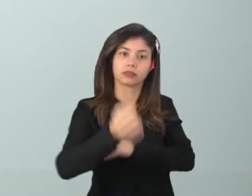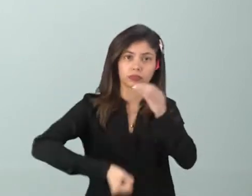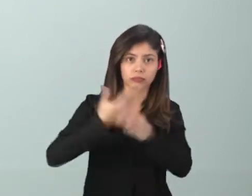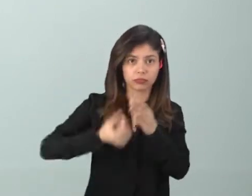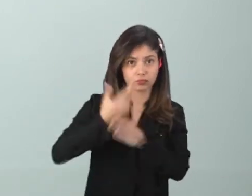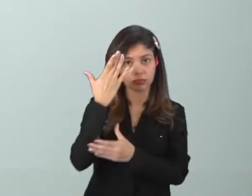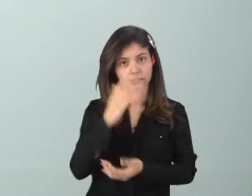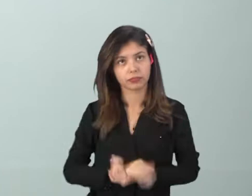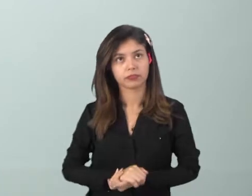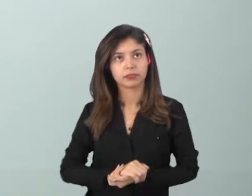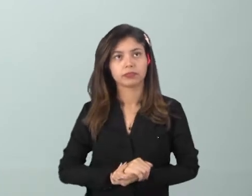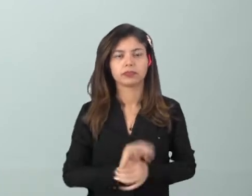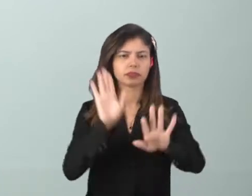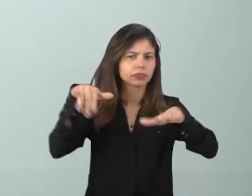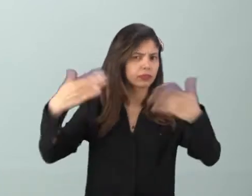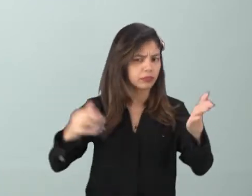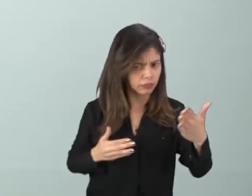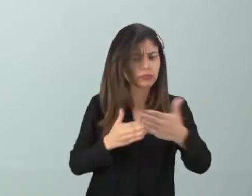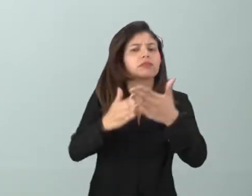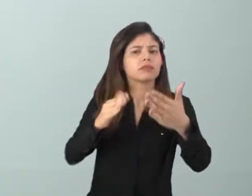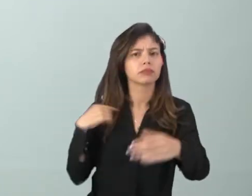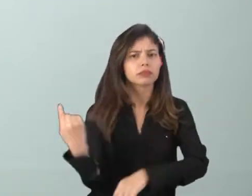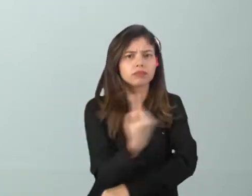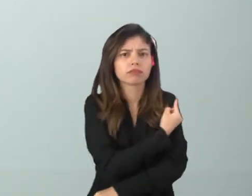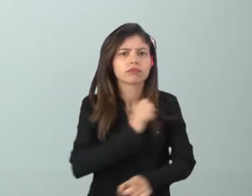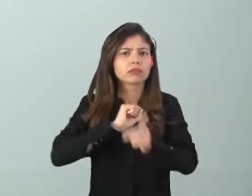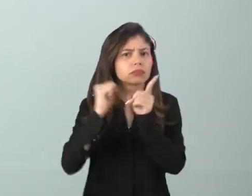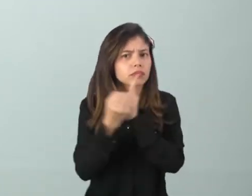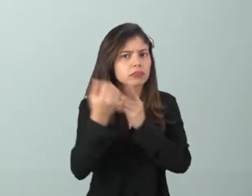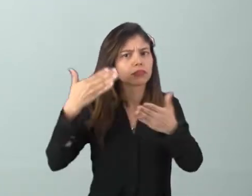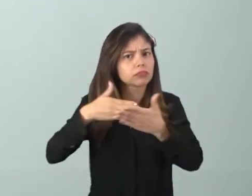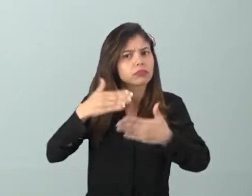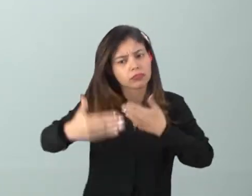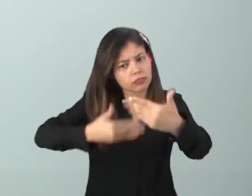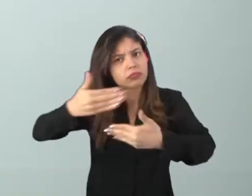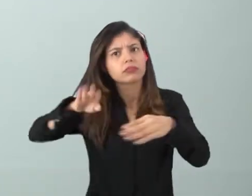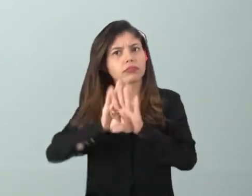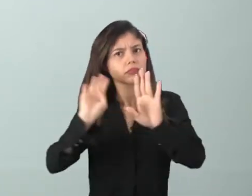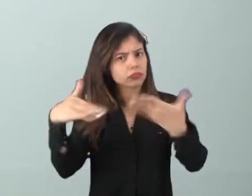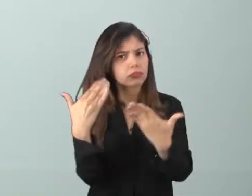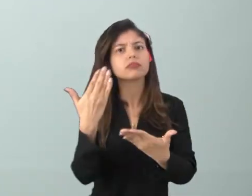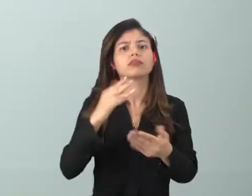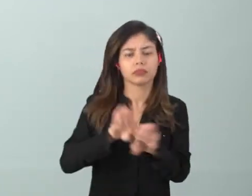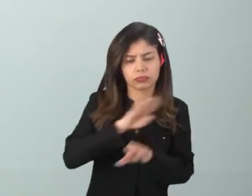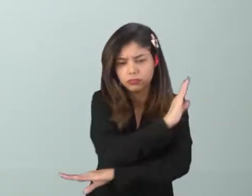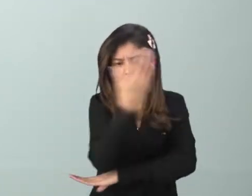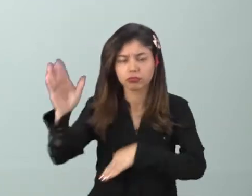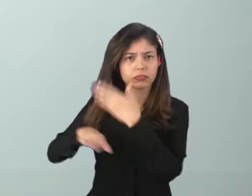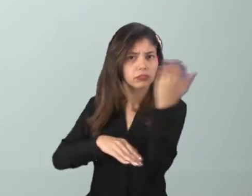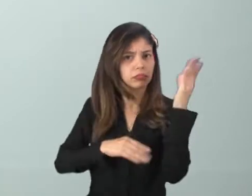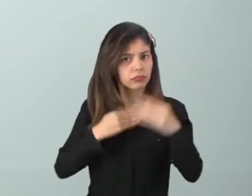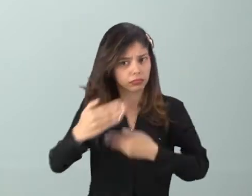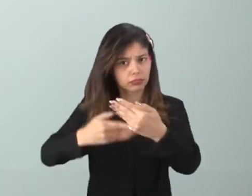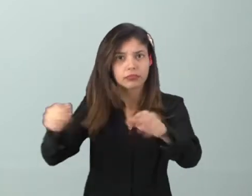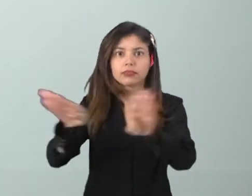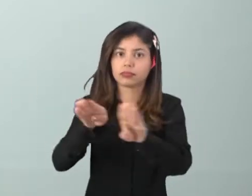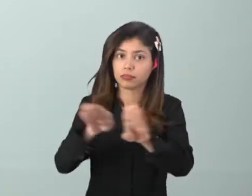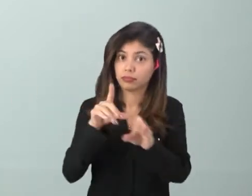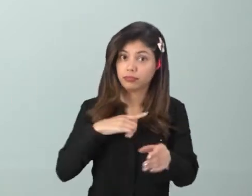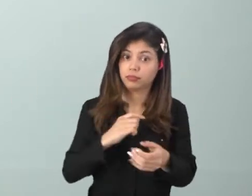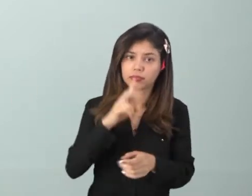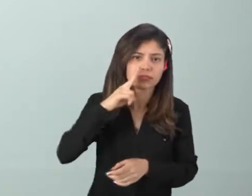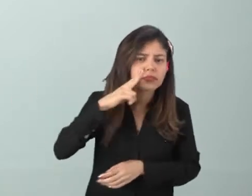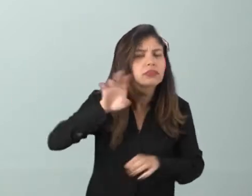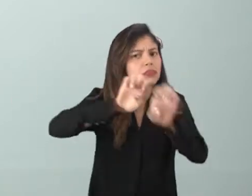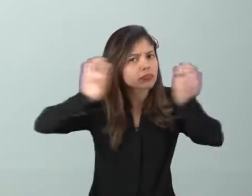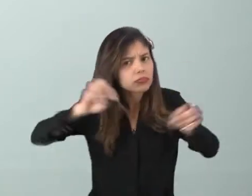de produção de energia, né? Qual é o impacto social de determinado processo, qual é o impacto ambiental de determinado processo, verificar aí quais